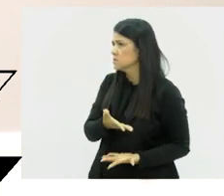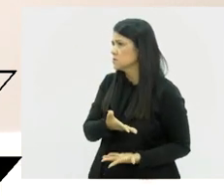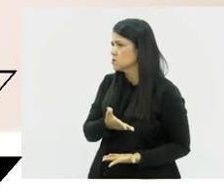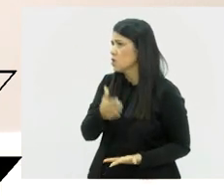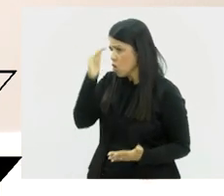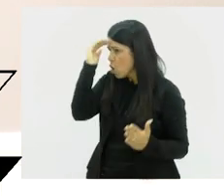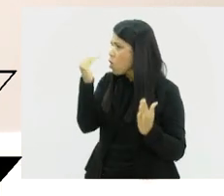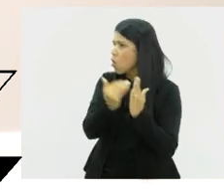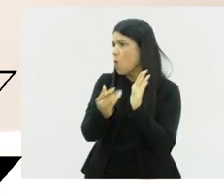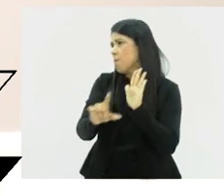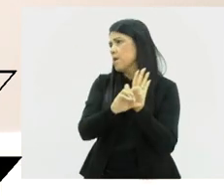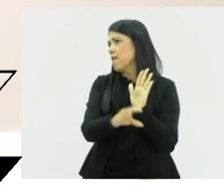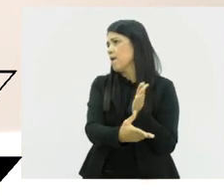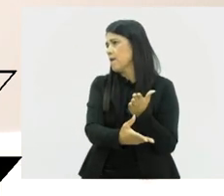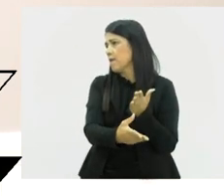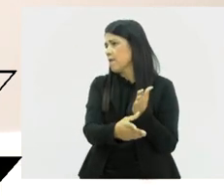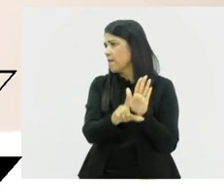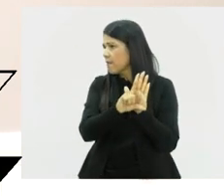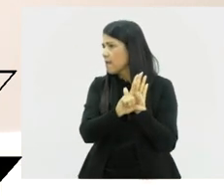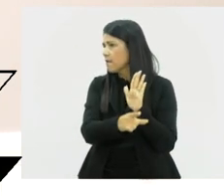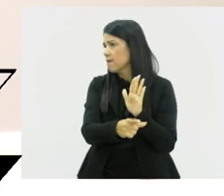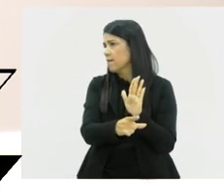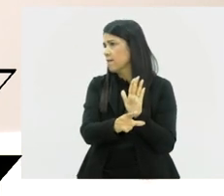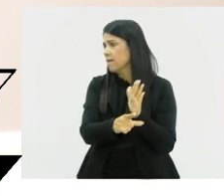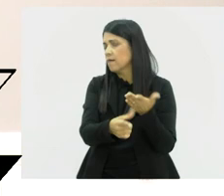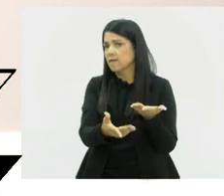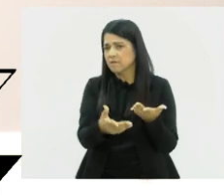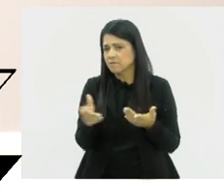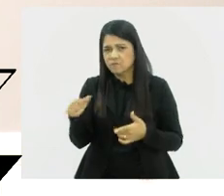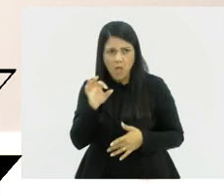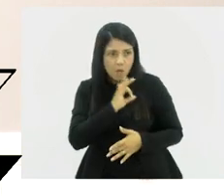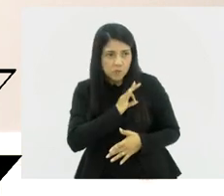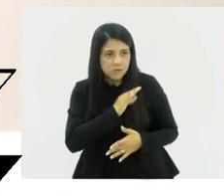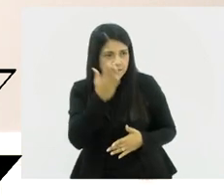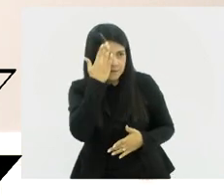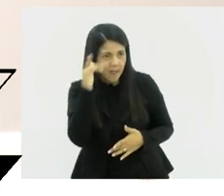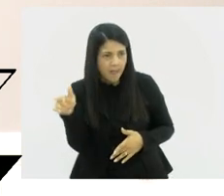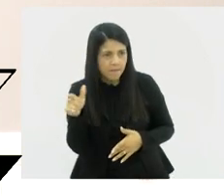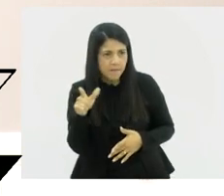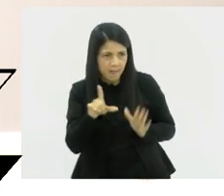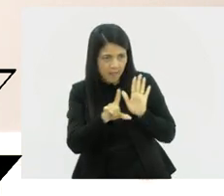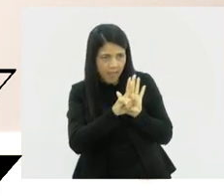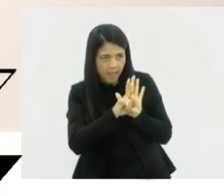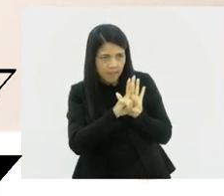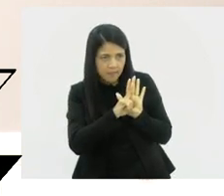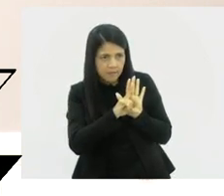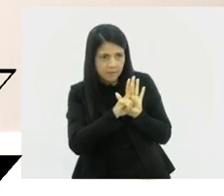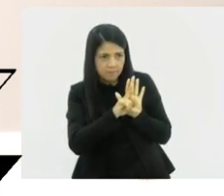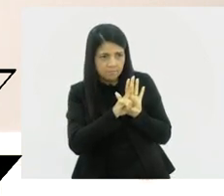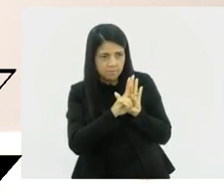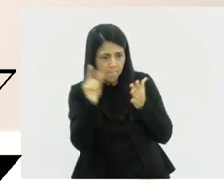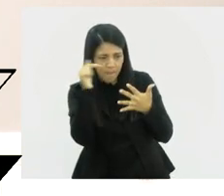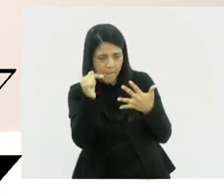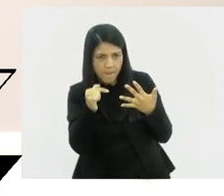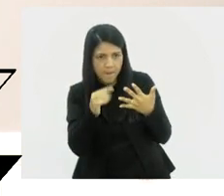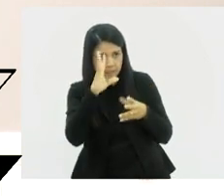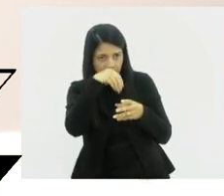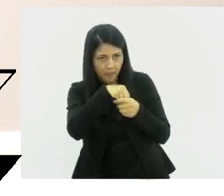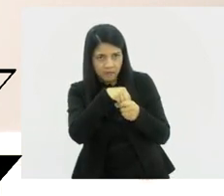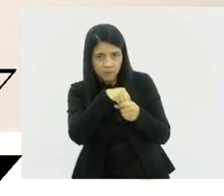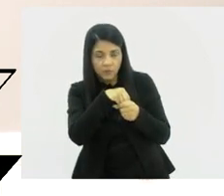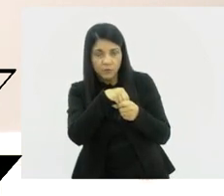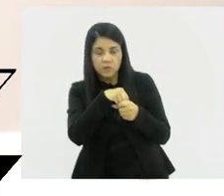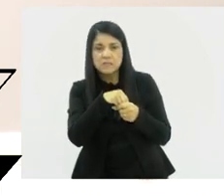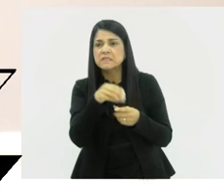lei. O vosso policial sabe que existe a lei? Sabe o que fazer se for abordado por